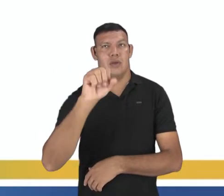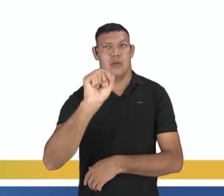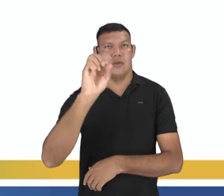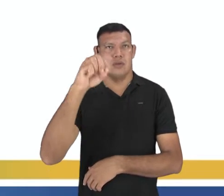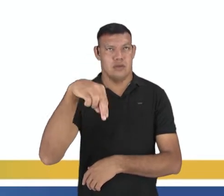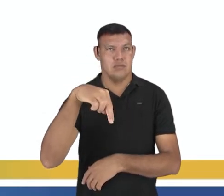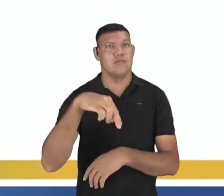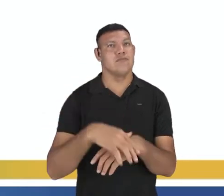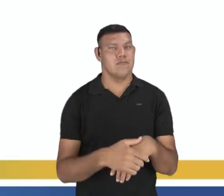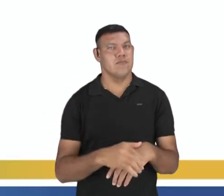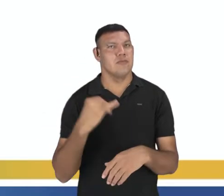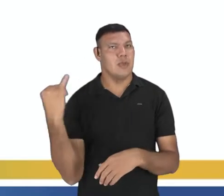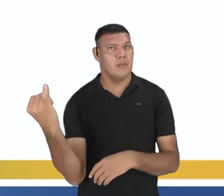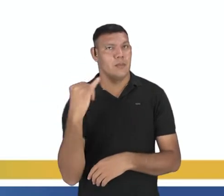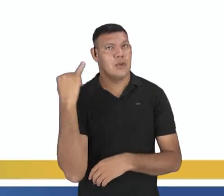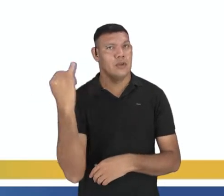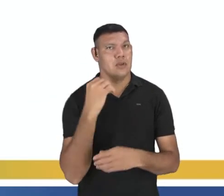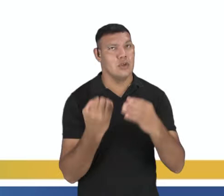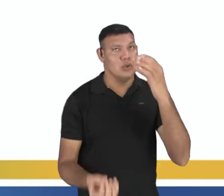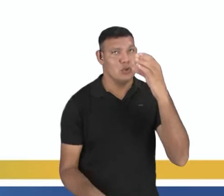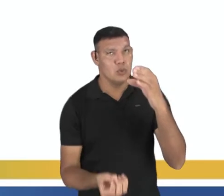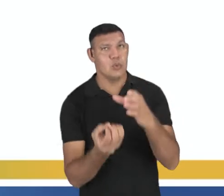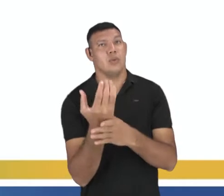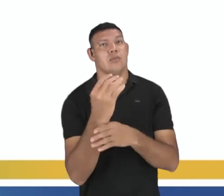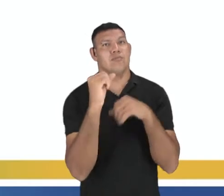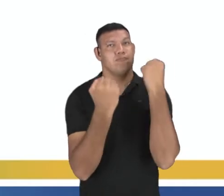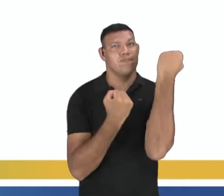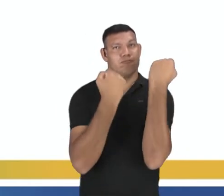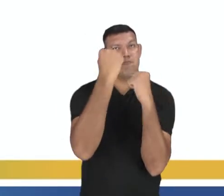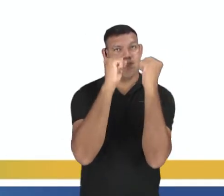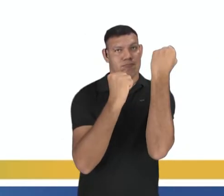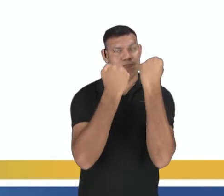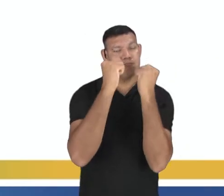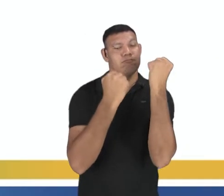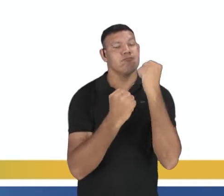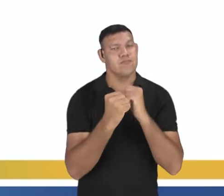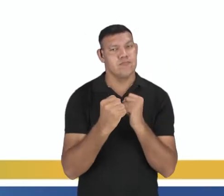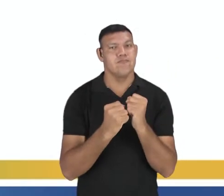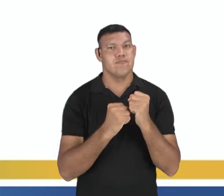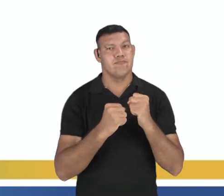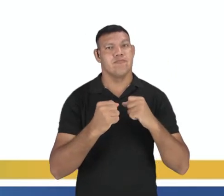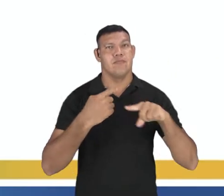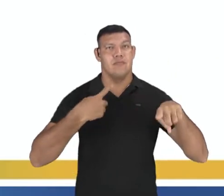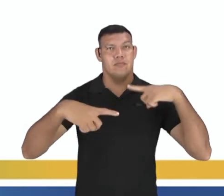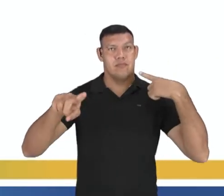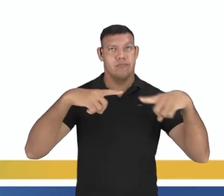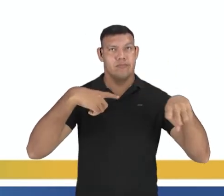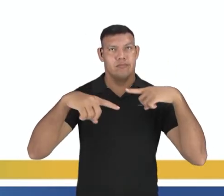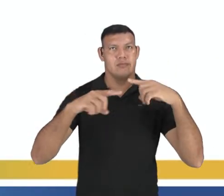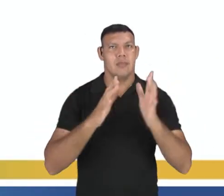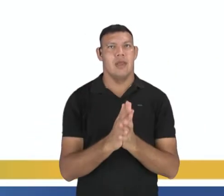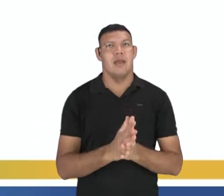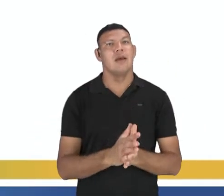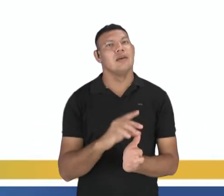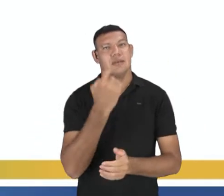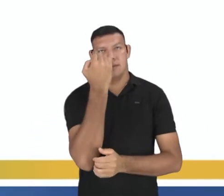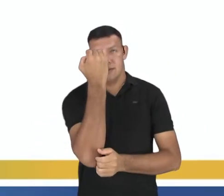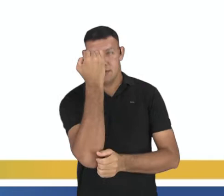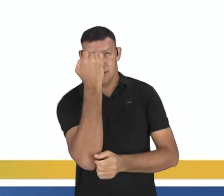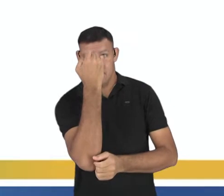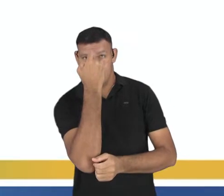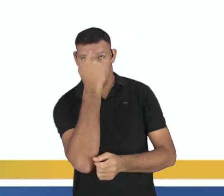na imagem Vocês estão vendo o fonógrafo que foi inventado adivinha por quem Thomas Edison